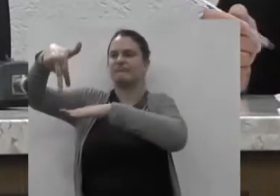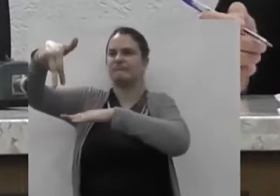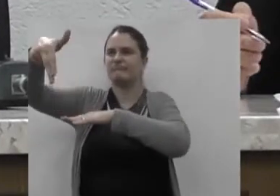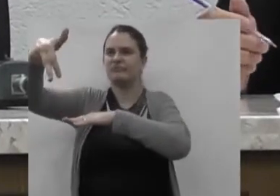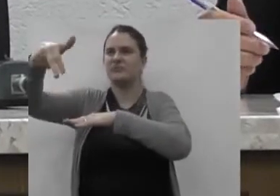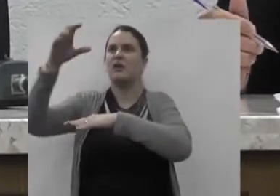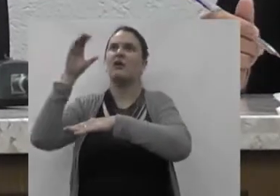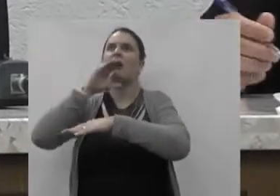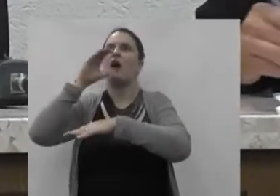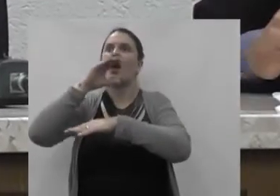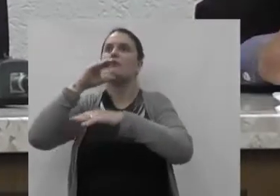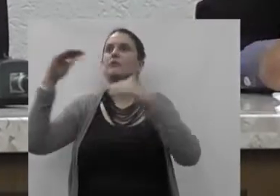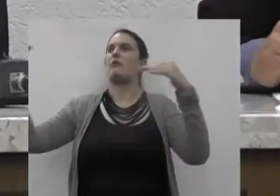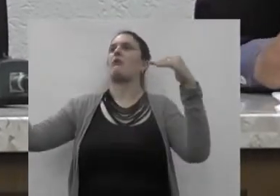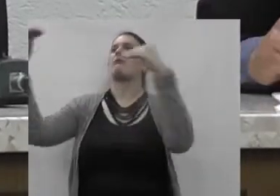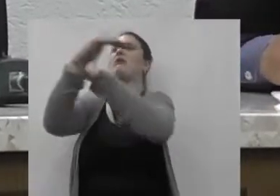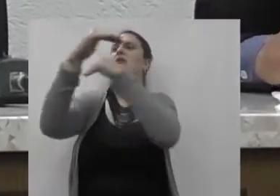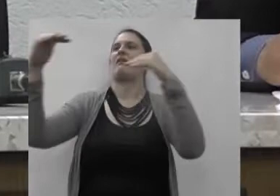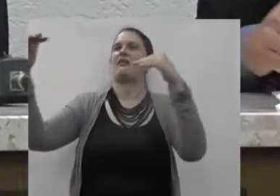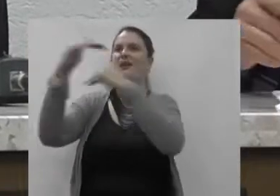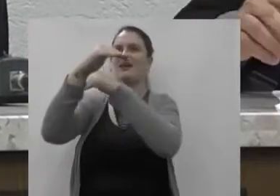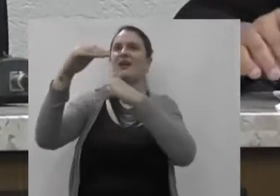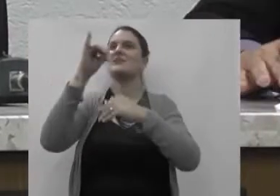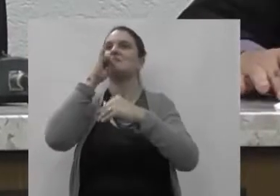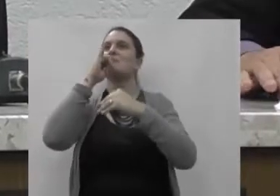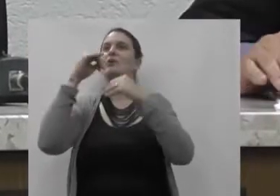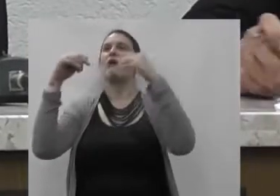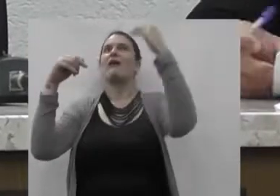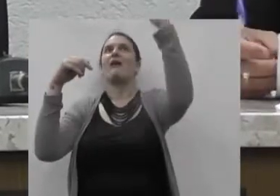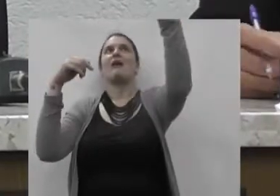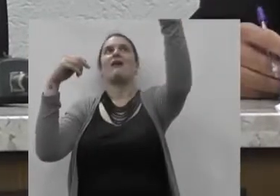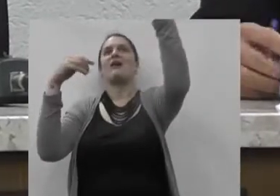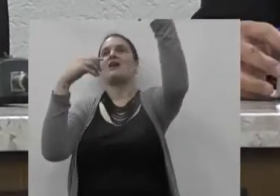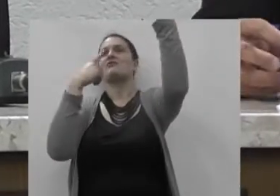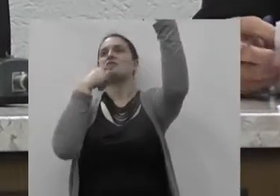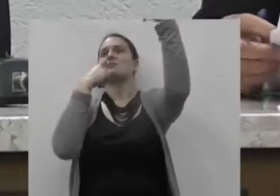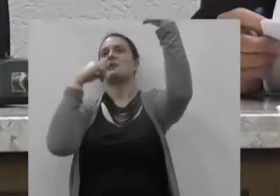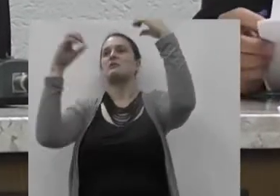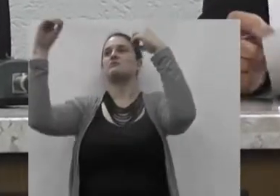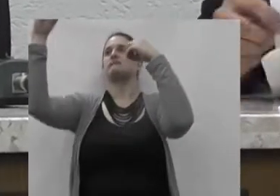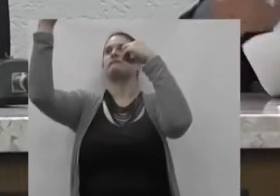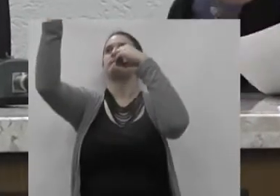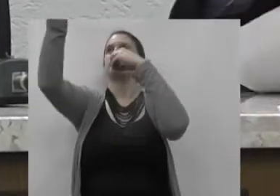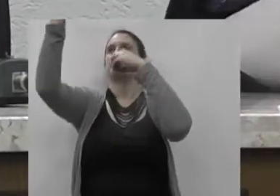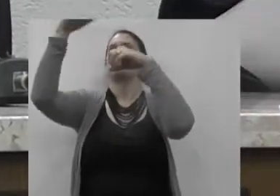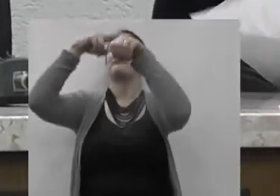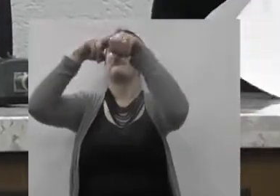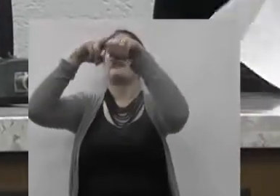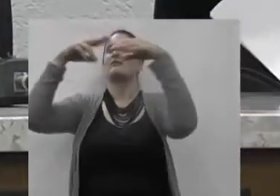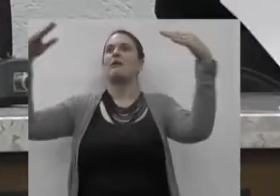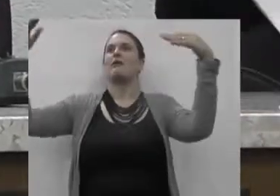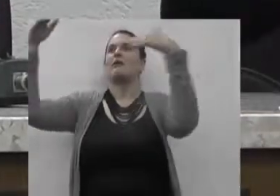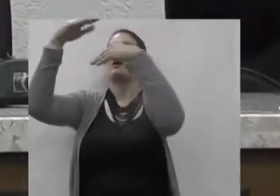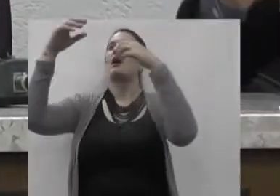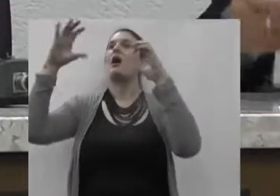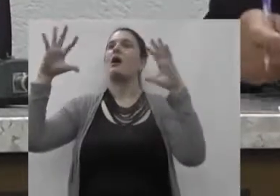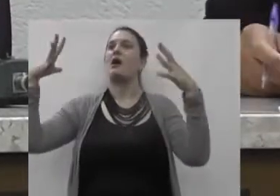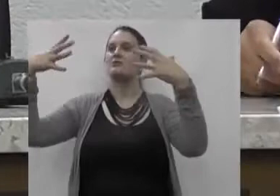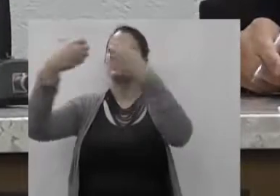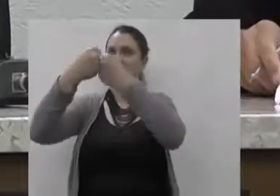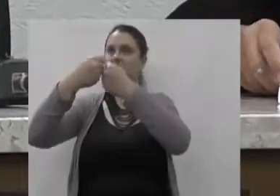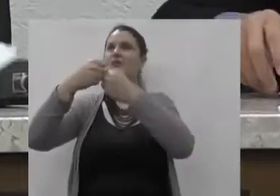abre em 2 sentidos ao mesmo tempo, causando confusão e acidentes. Além disto, a